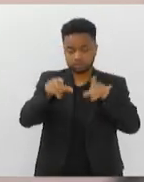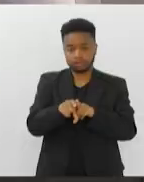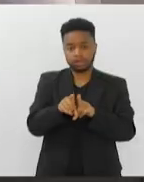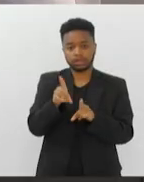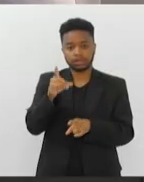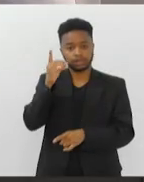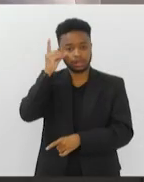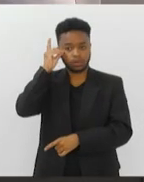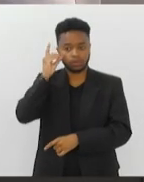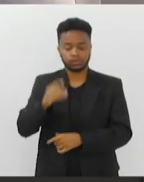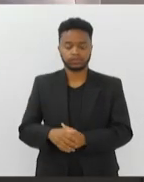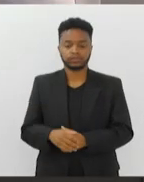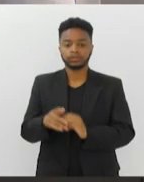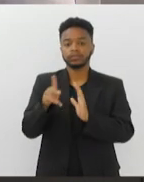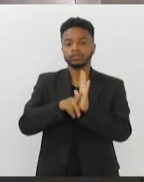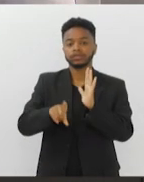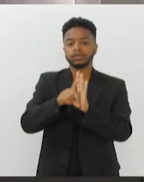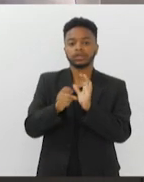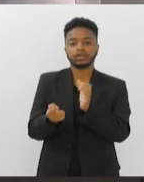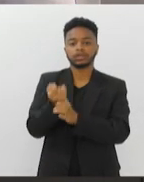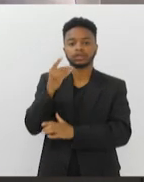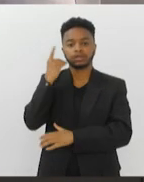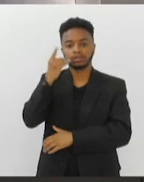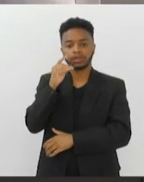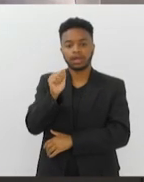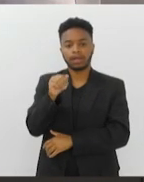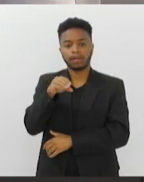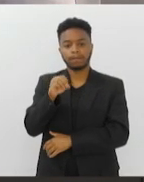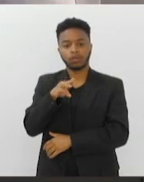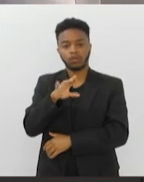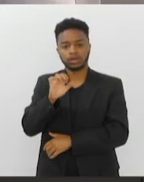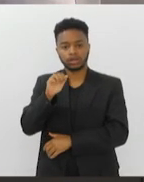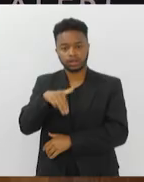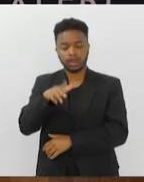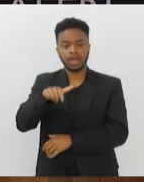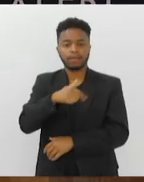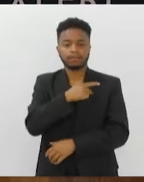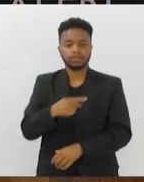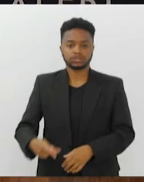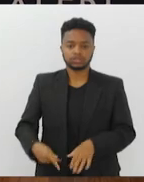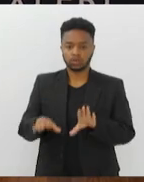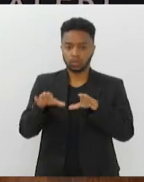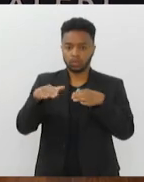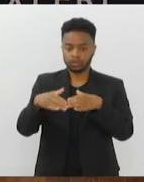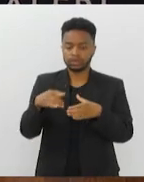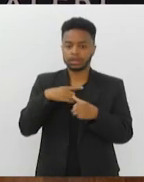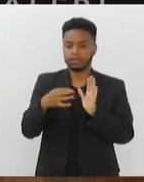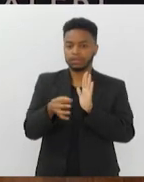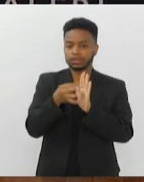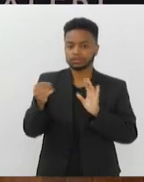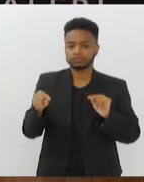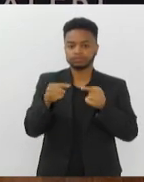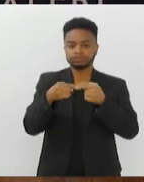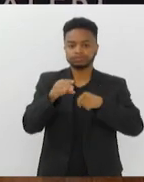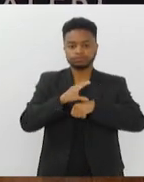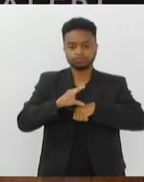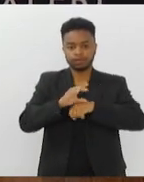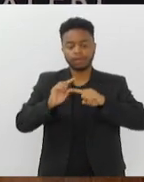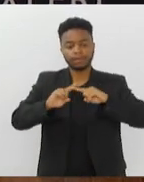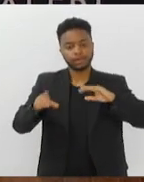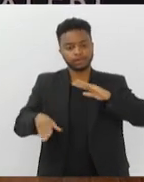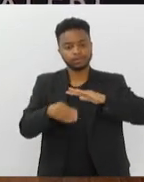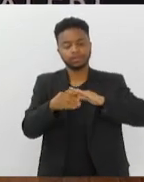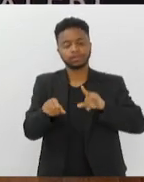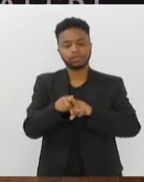Down. O projeto de autoria do deputado Rodrigo Amorim, presidente da comissão, recebeu parecer pela constitucionalidade com emendas